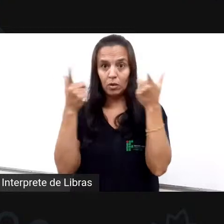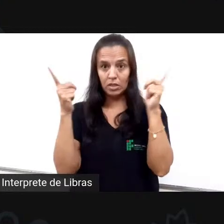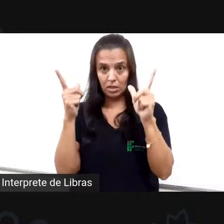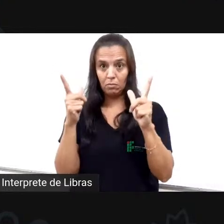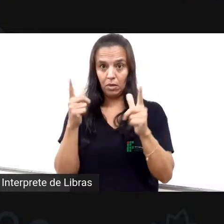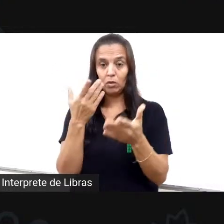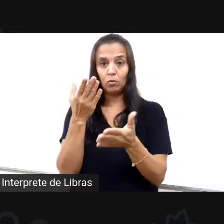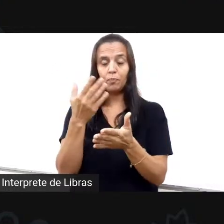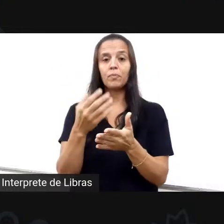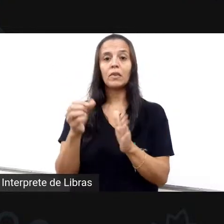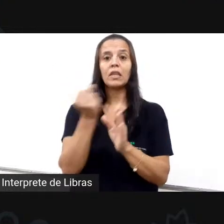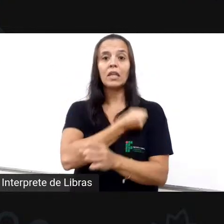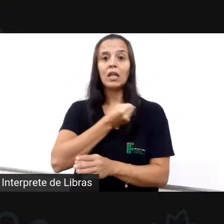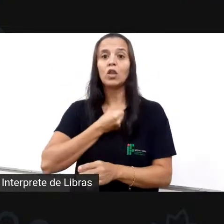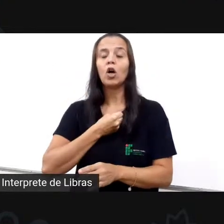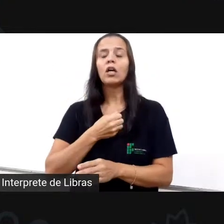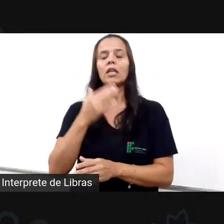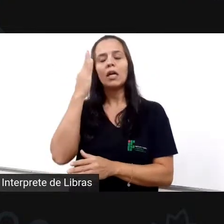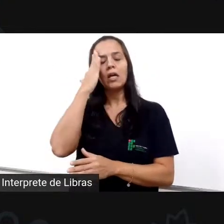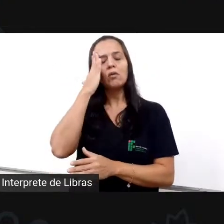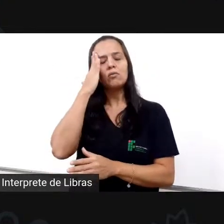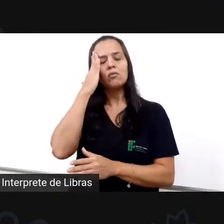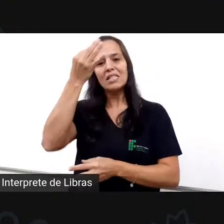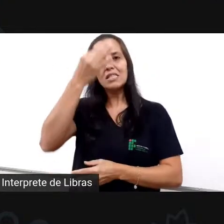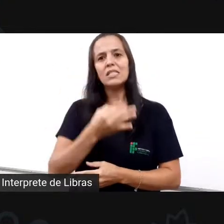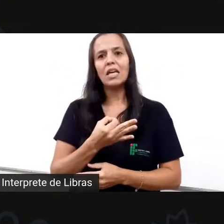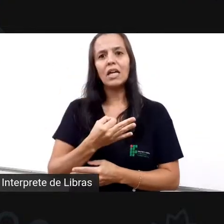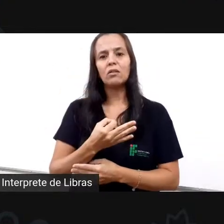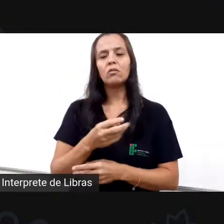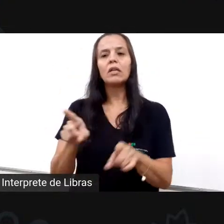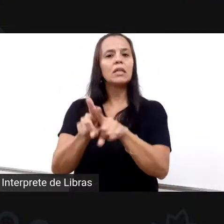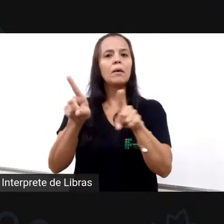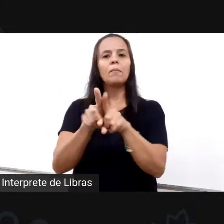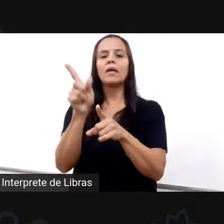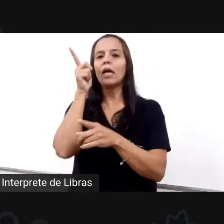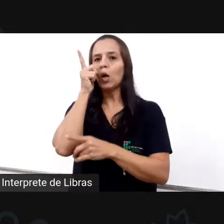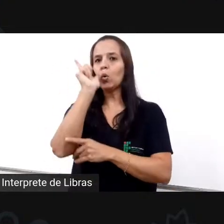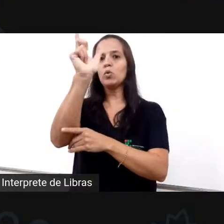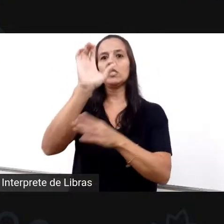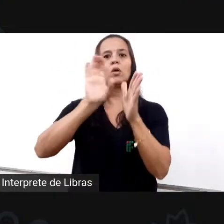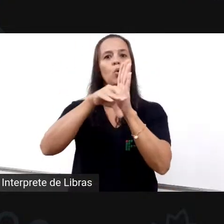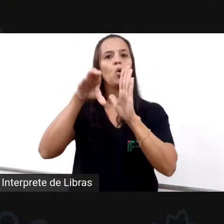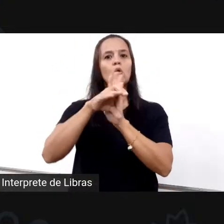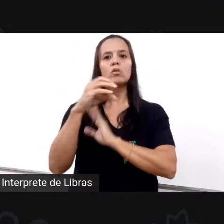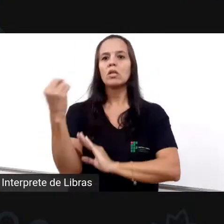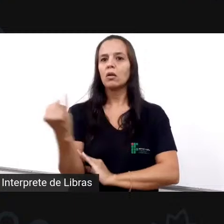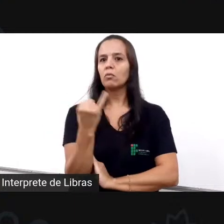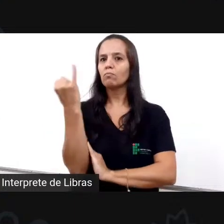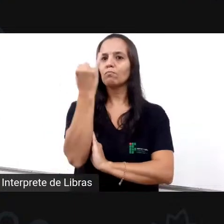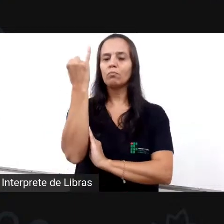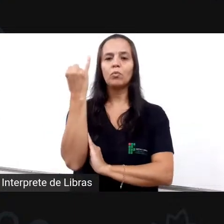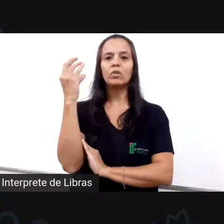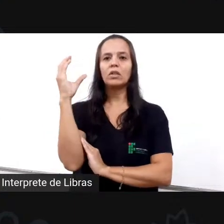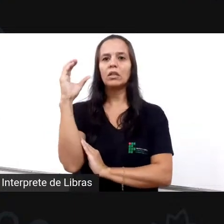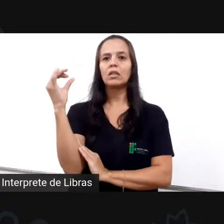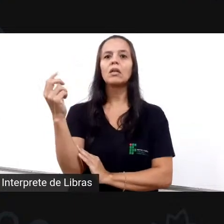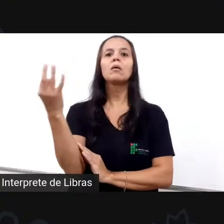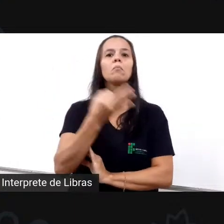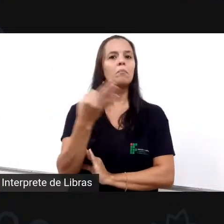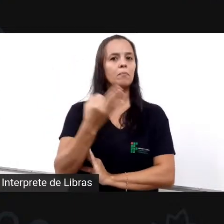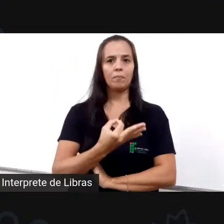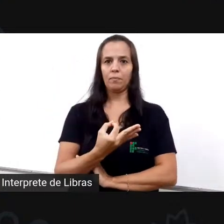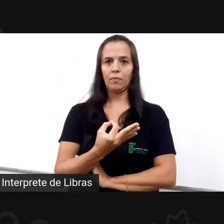reconhecimento, tenham certeza que não seria diferente desses conceitos a avaliação do curso técnico em administração, pois